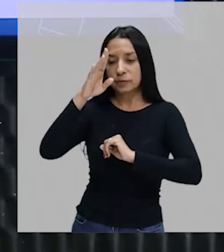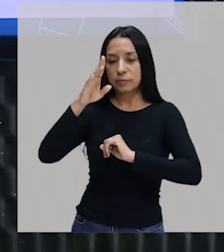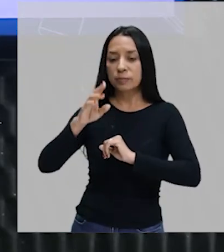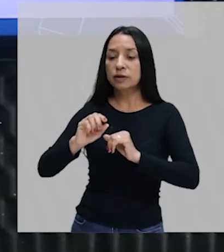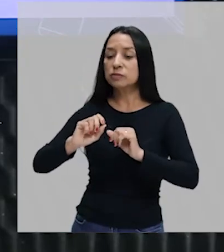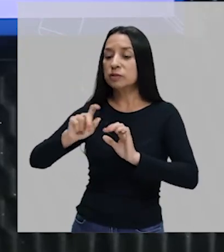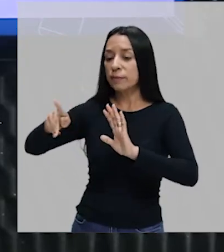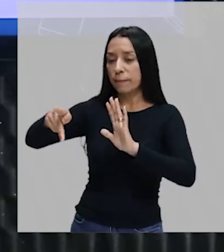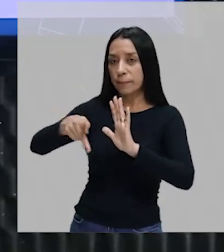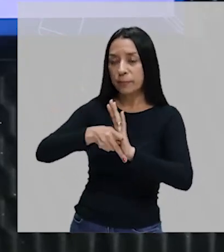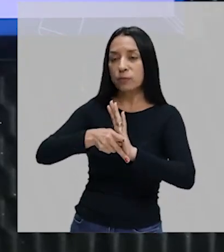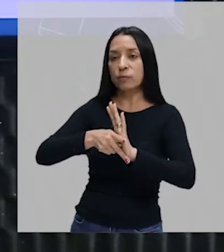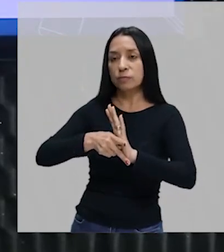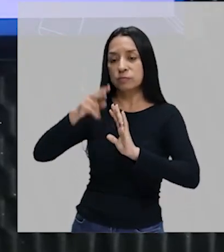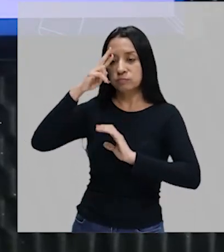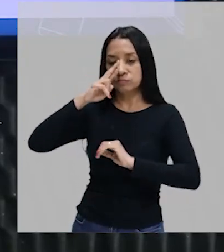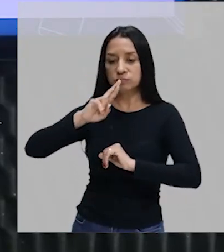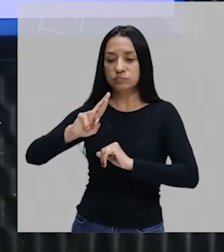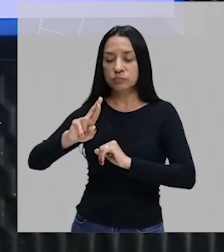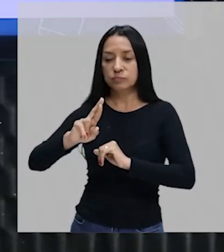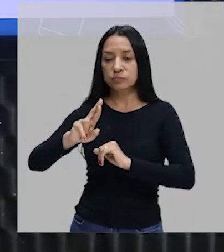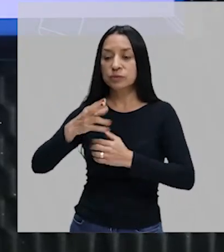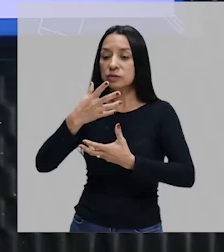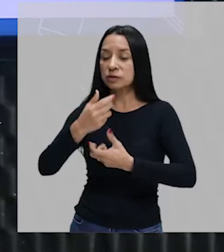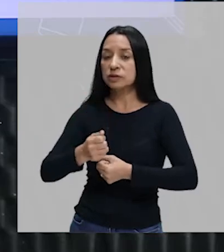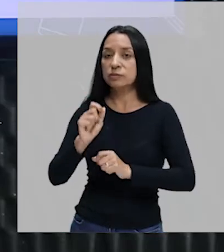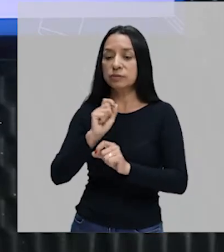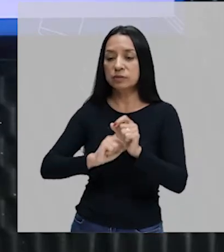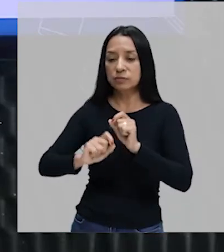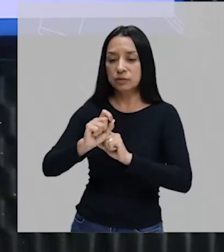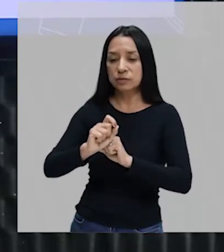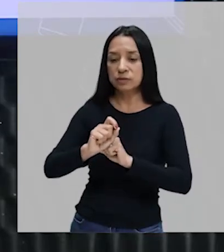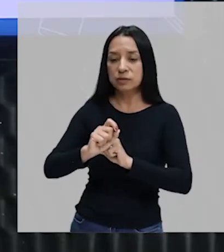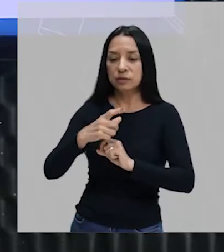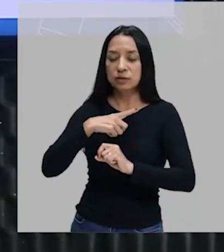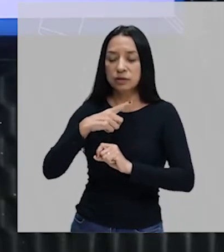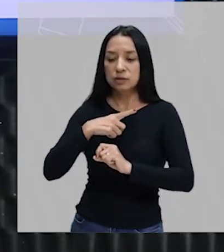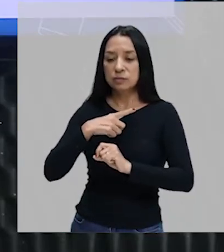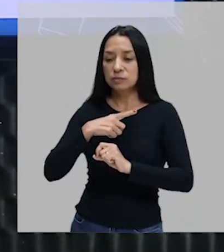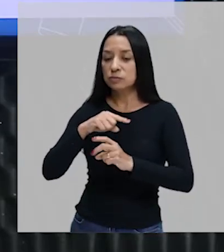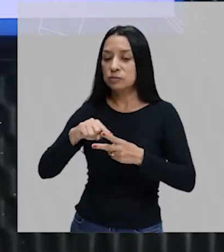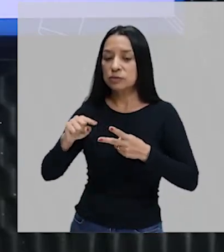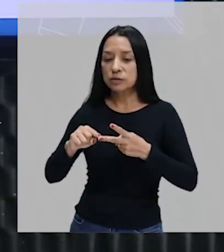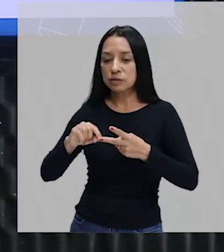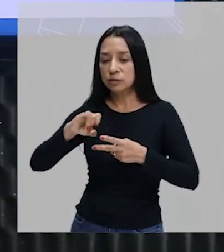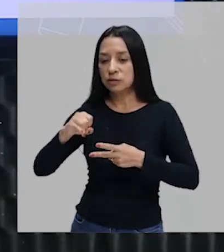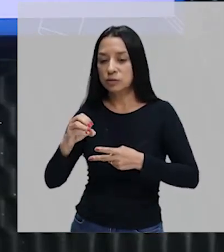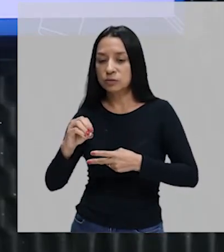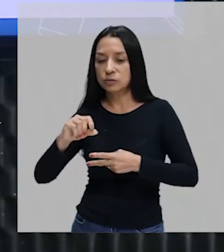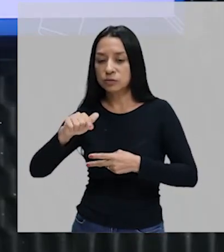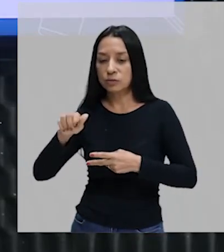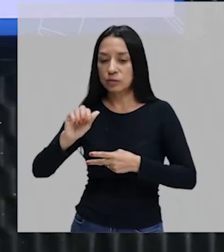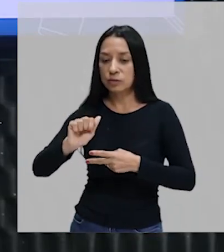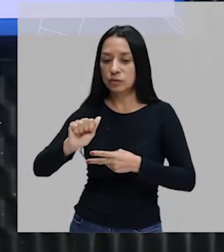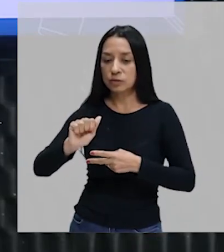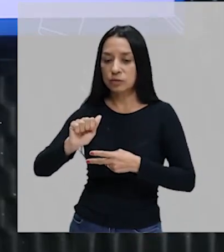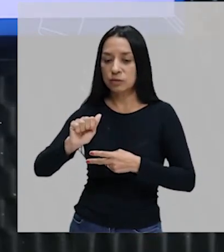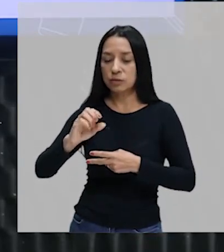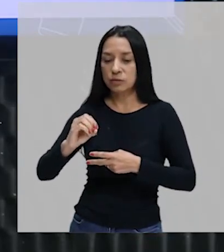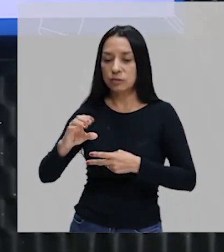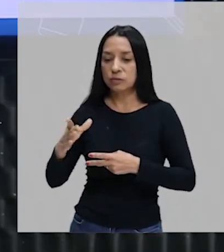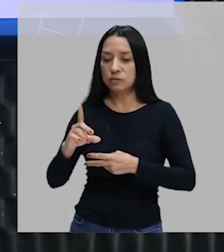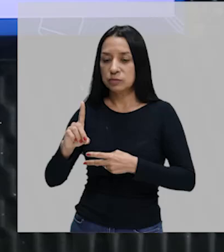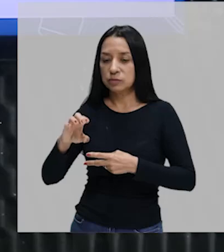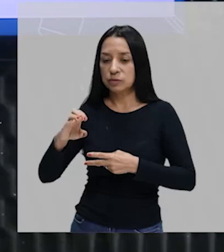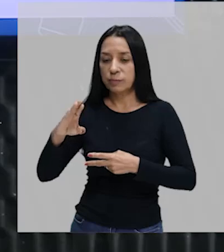que receberam esses lotes de terra, nós teremos destaque aqui de João de Barros, que foi um dos primeiros, João de